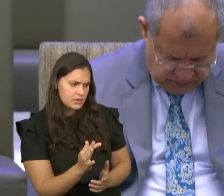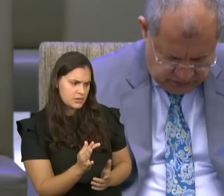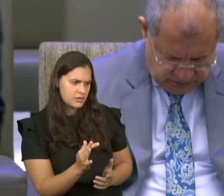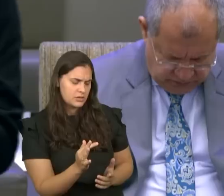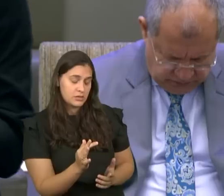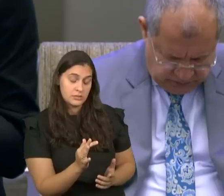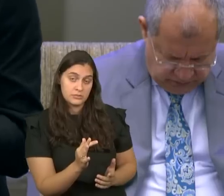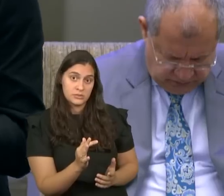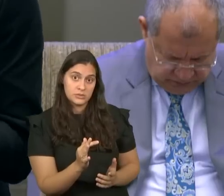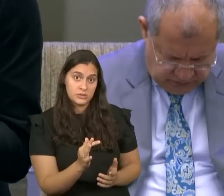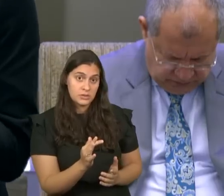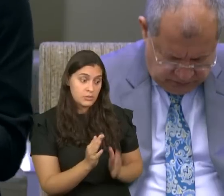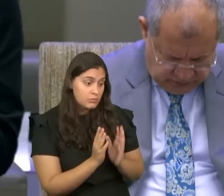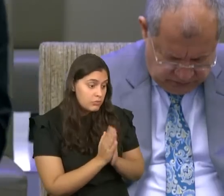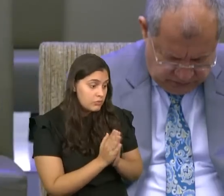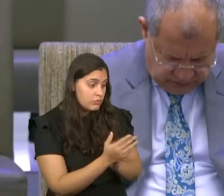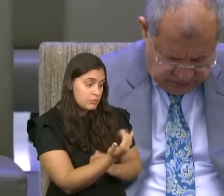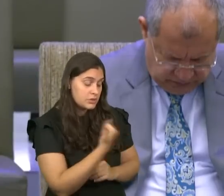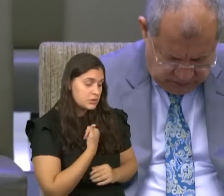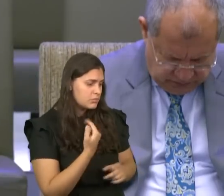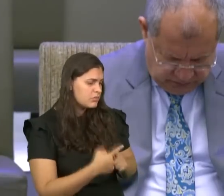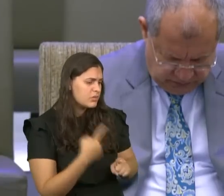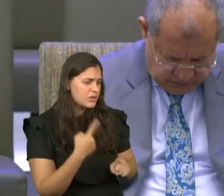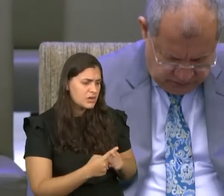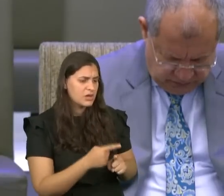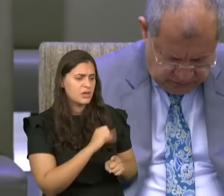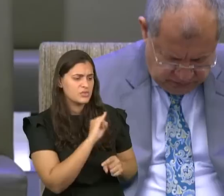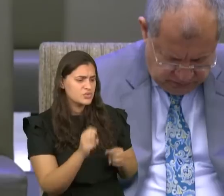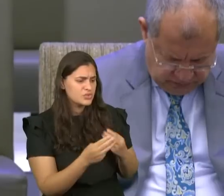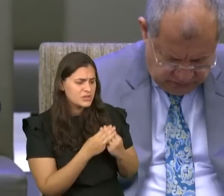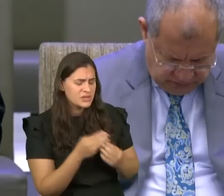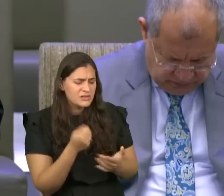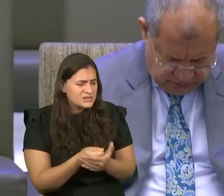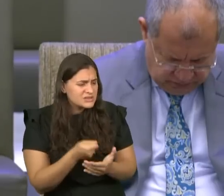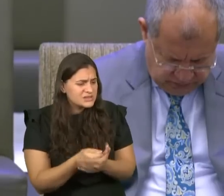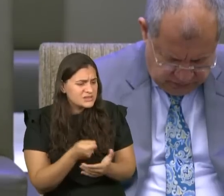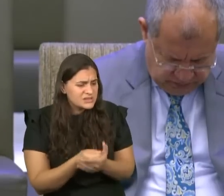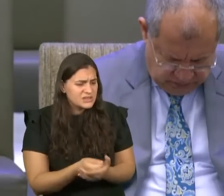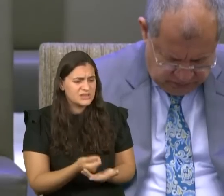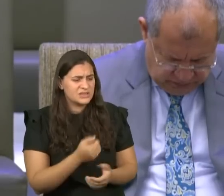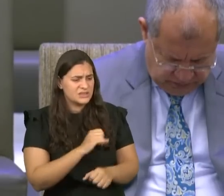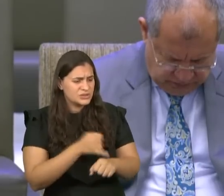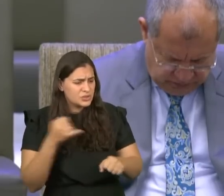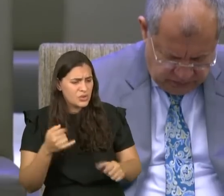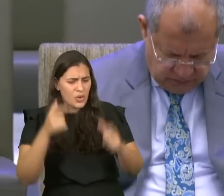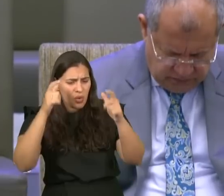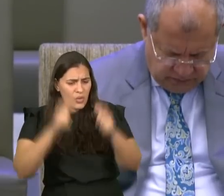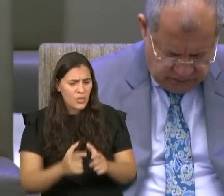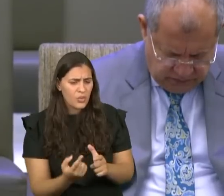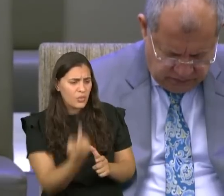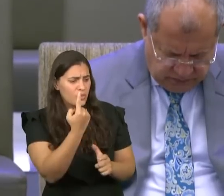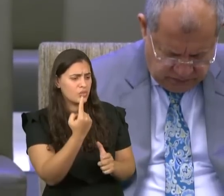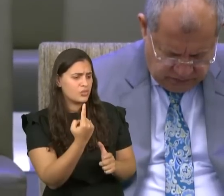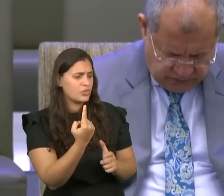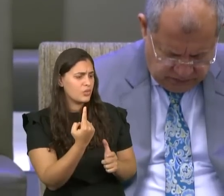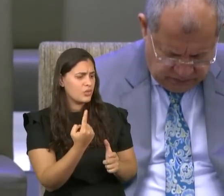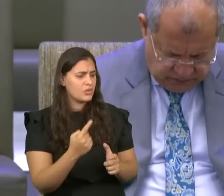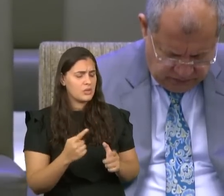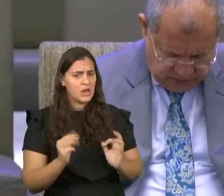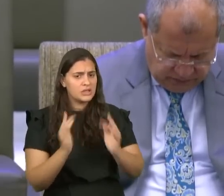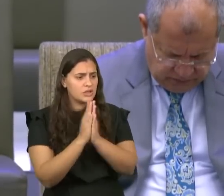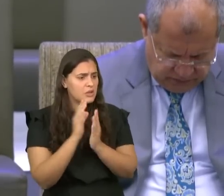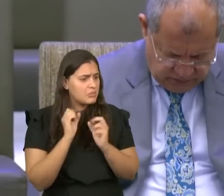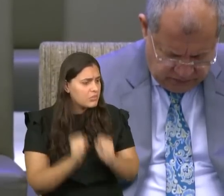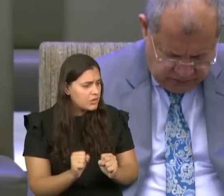Então diga-me porque os judeus insistem que Jerusalém é o único lugar de adoração enquanto nós os samaritanos